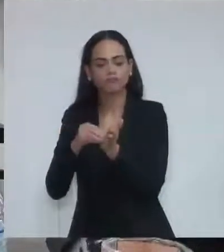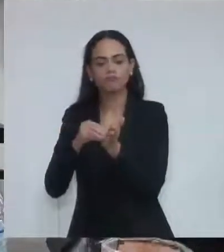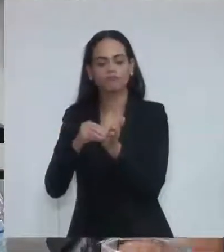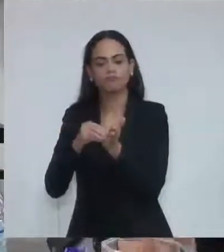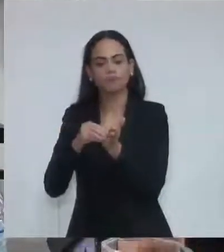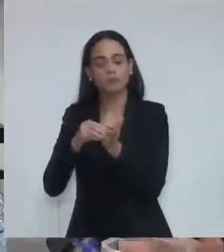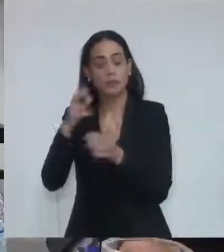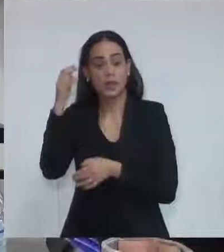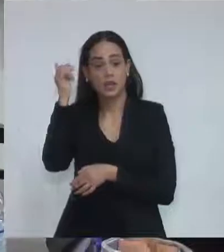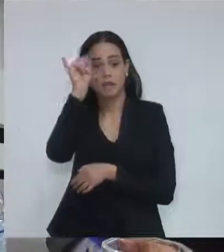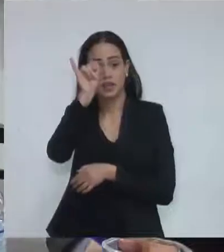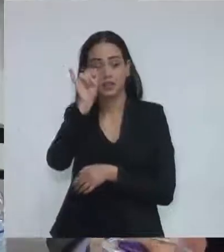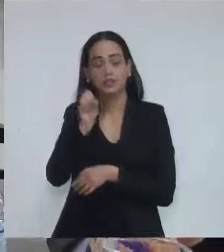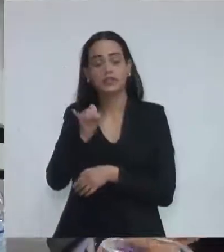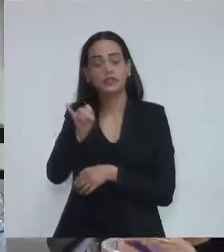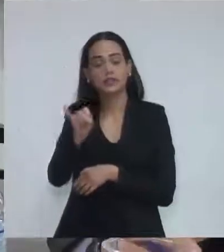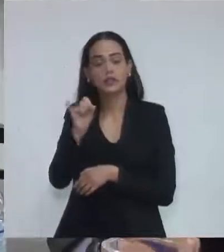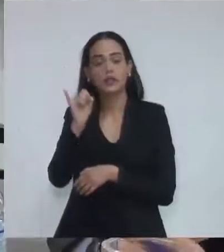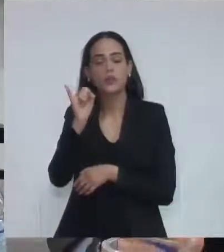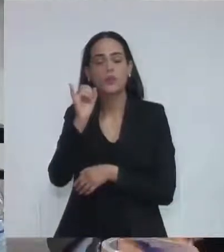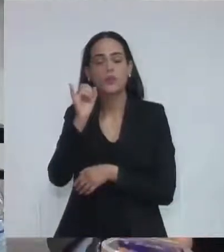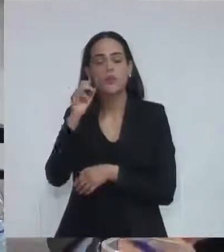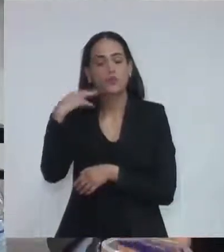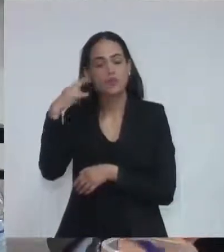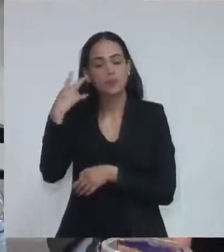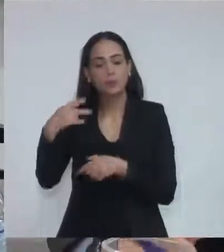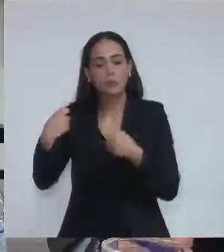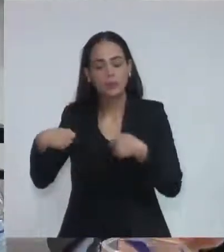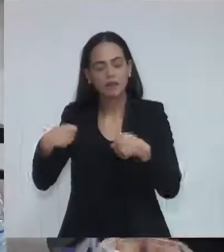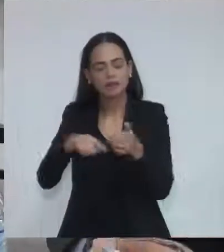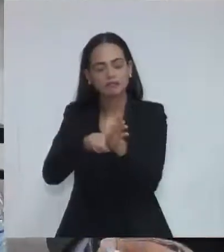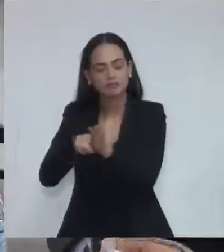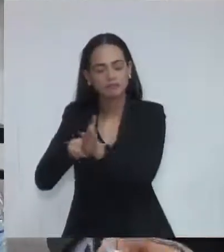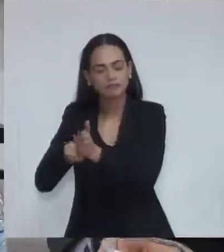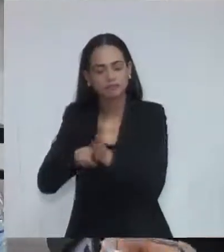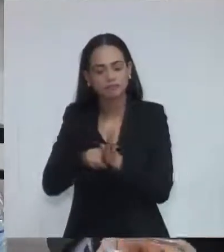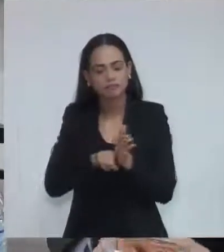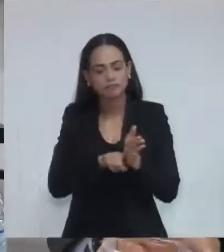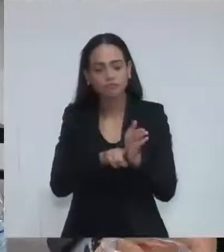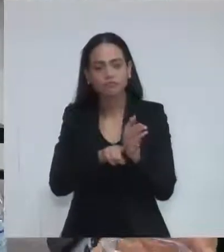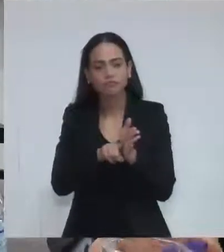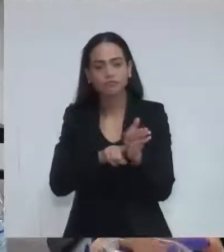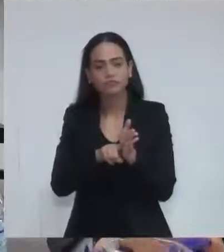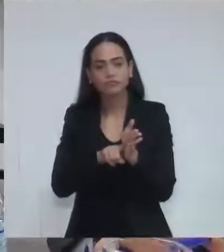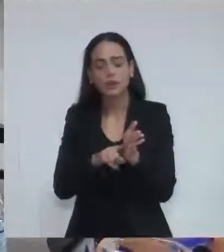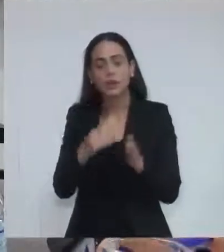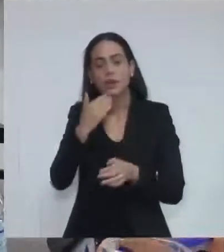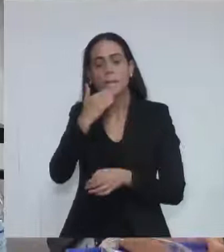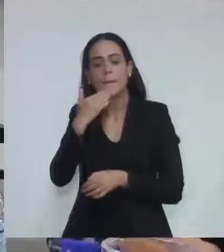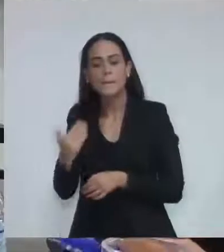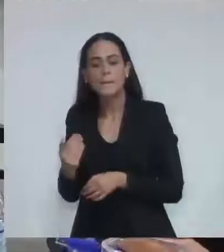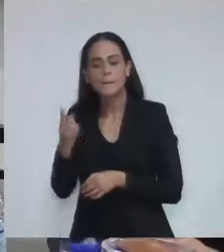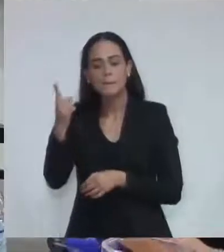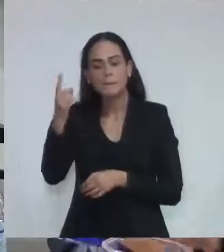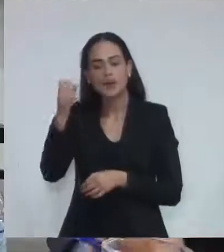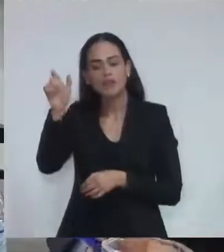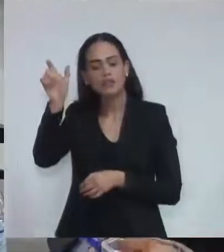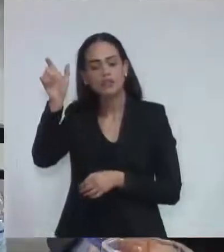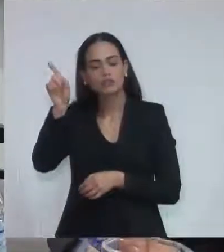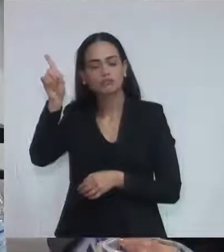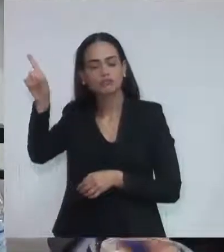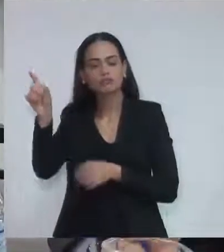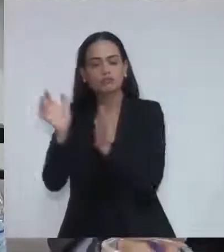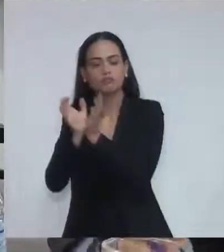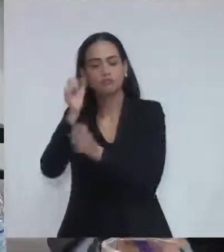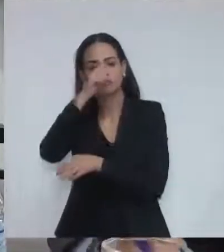vereador precisa fazer uma verificação, olha, tem uma denúncia que está acontecendo tal problema, e ele solicita isso, e aí a controladoria